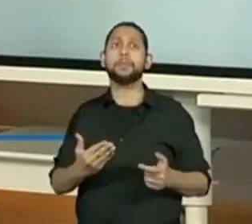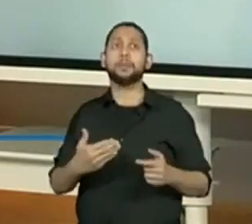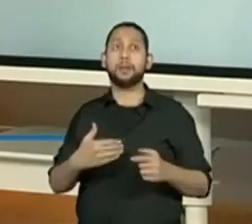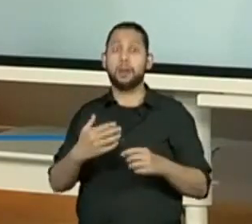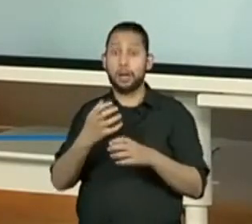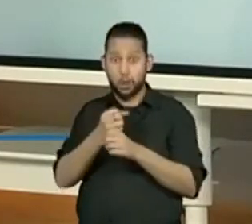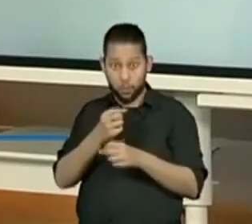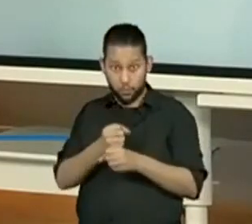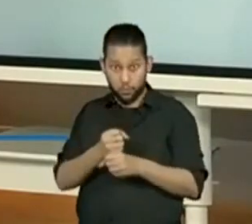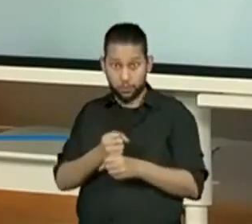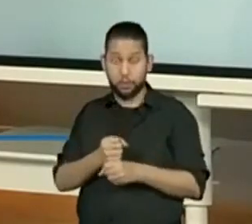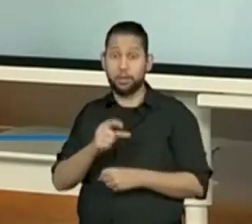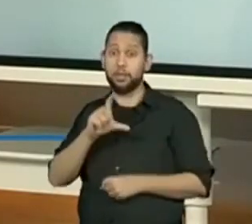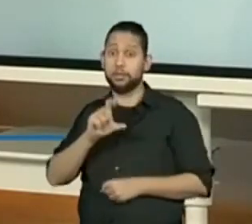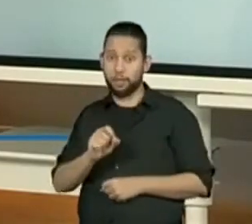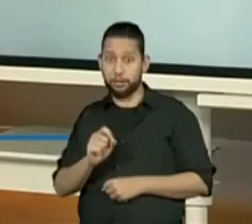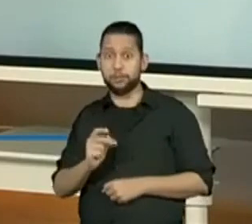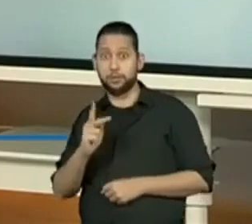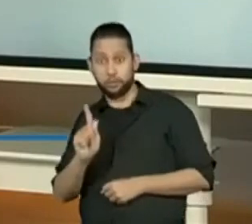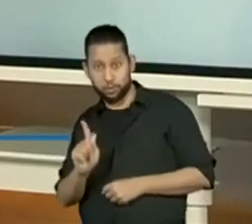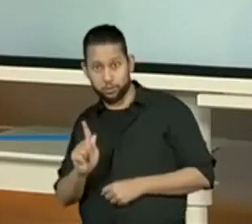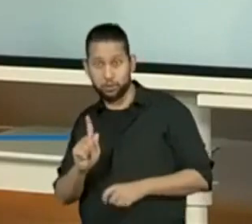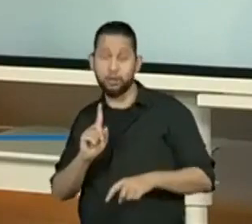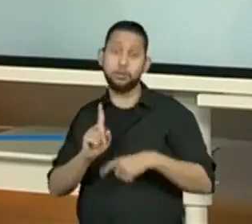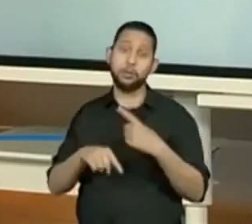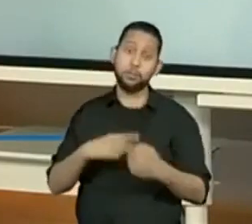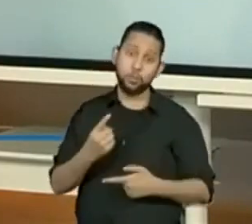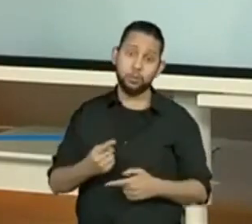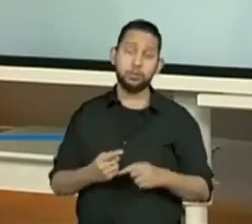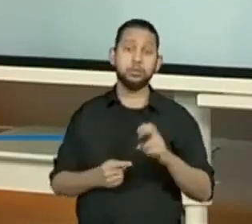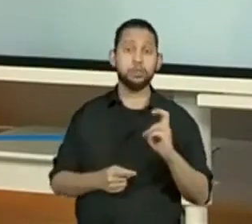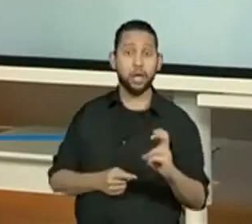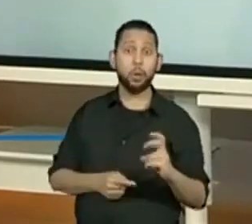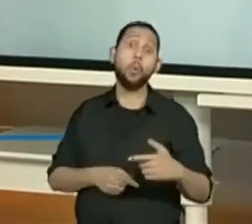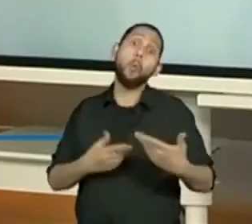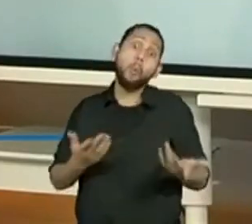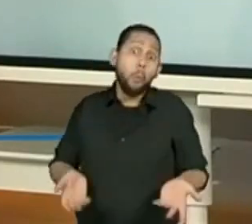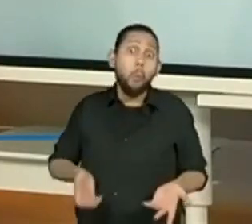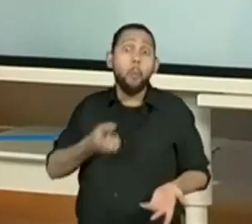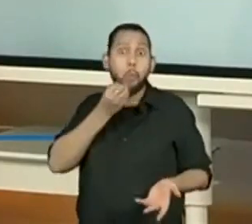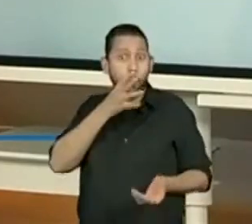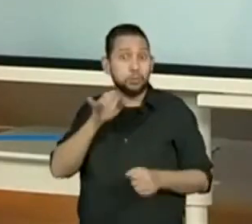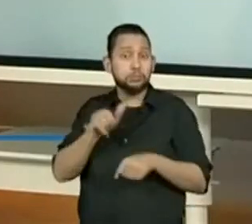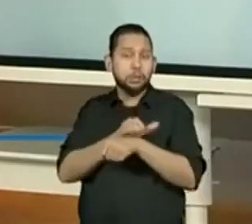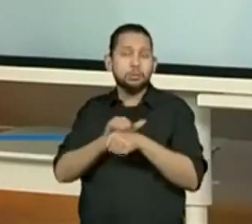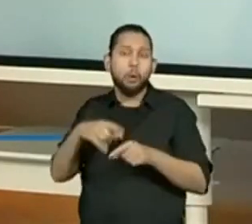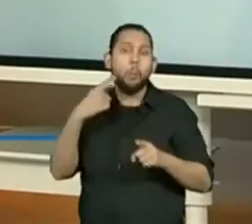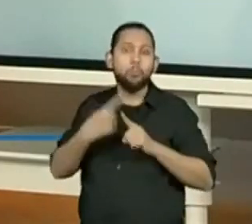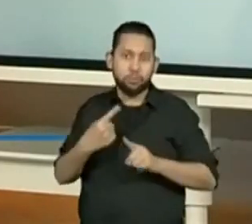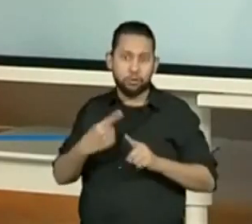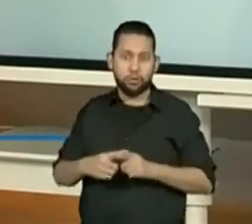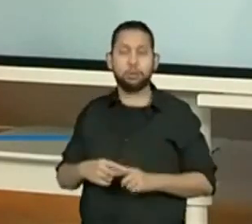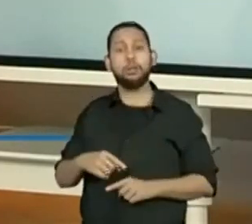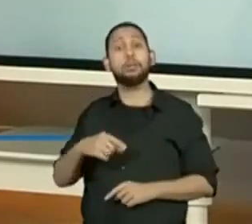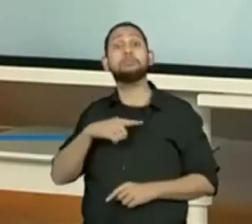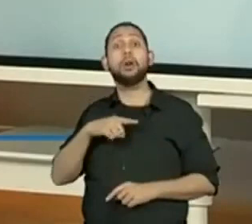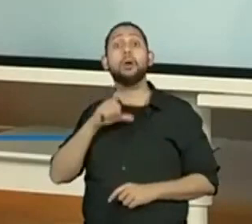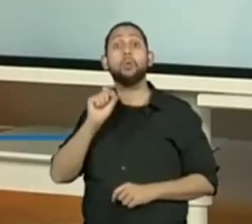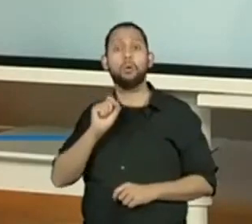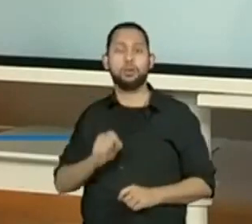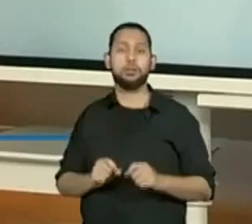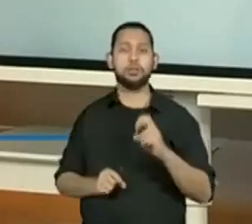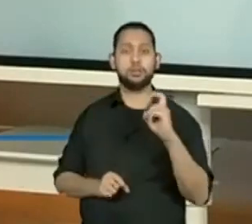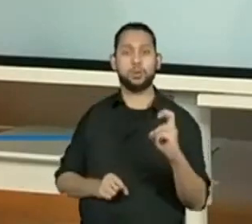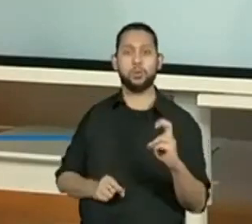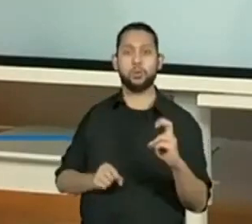calcular primeiros 10 kg e depois de cinco quilos de qualquer forma a gente consegue chegar lá vou mostrar que algumas